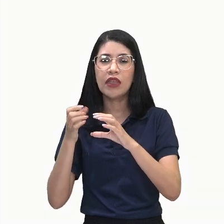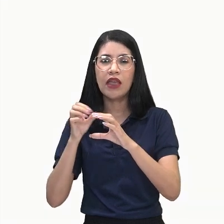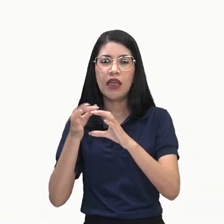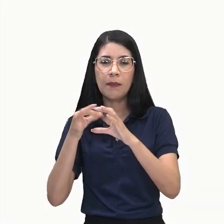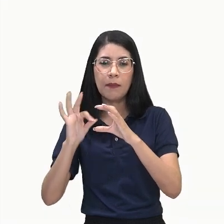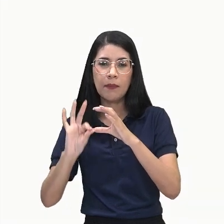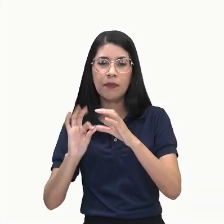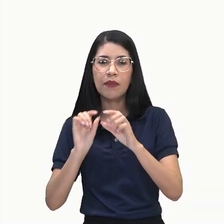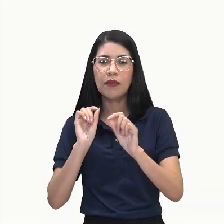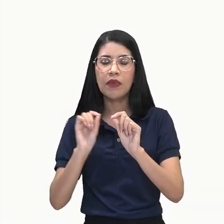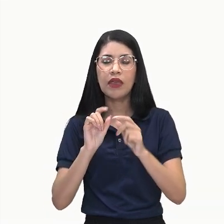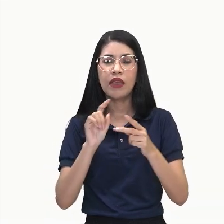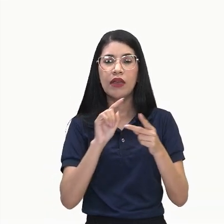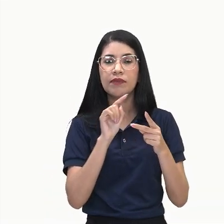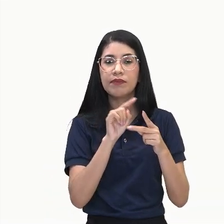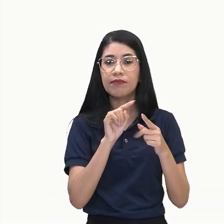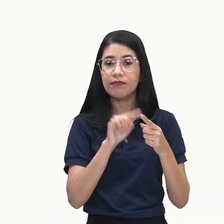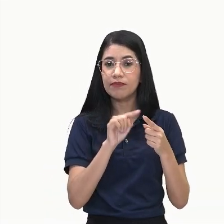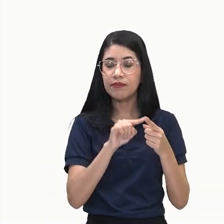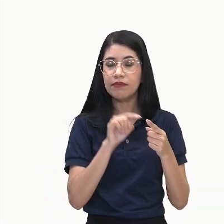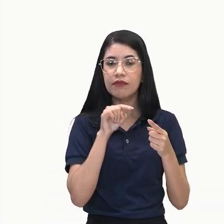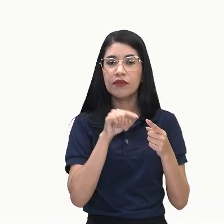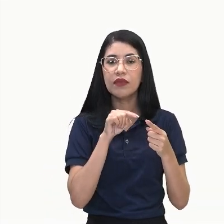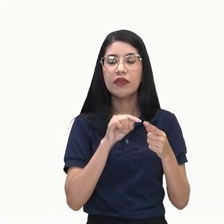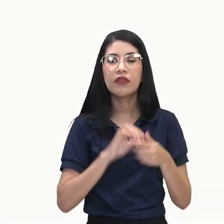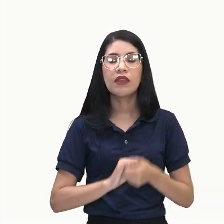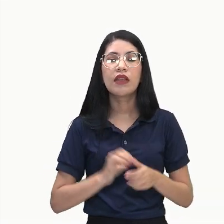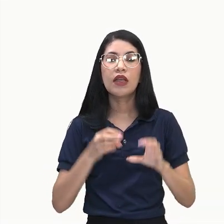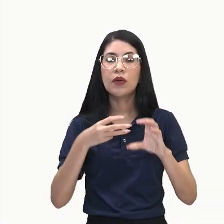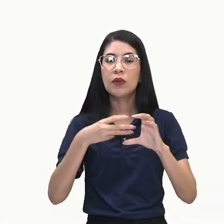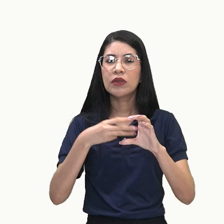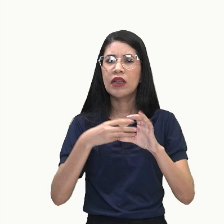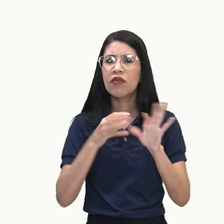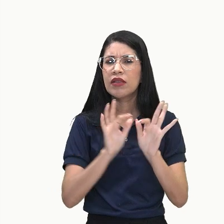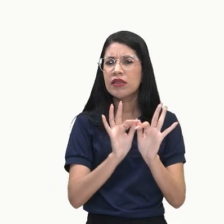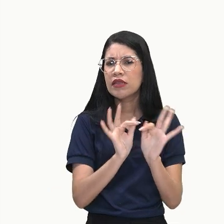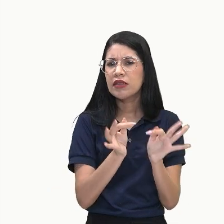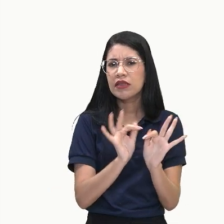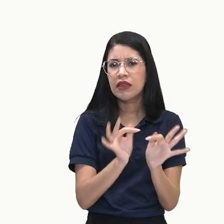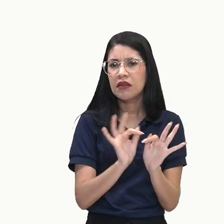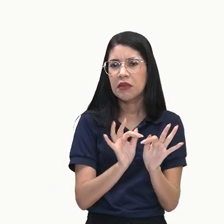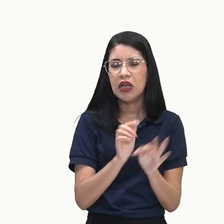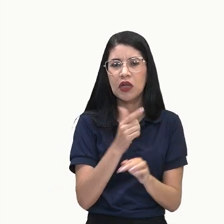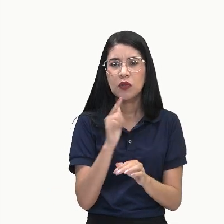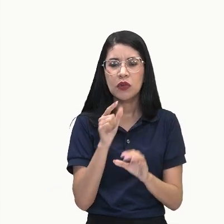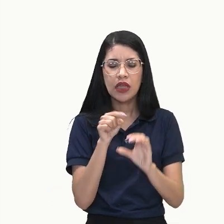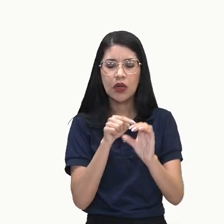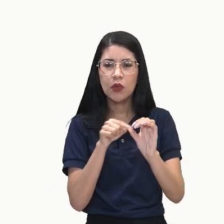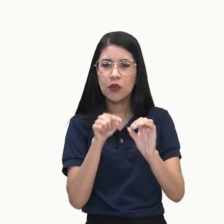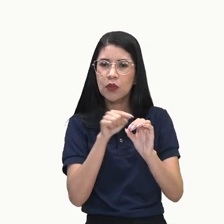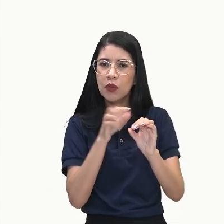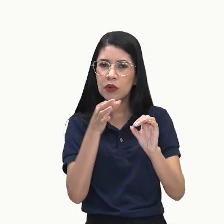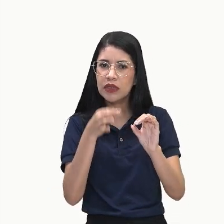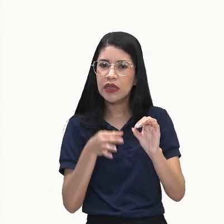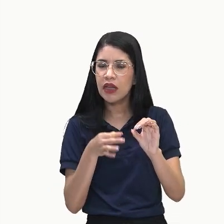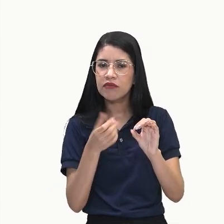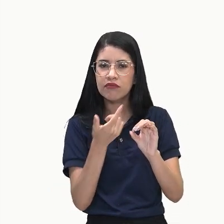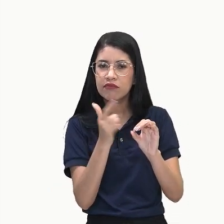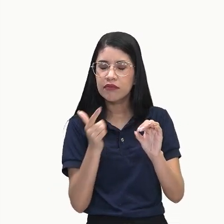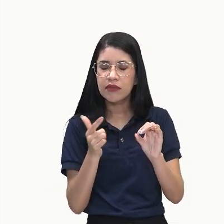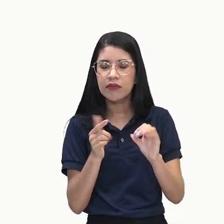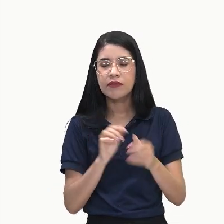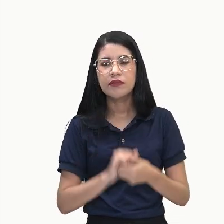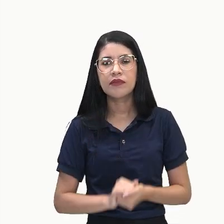procariontes, elas são aquelas células simples, sem o núcleo definido.